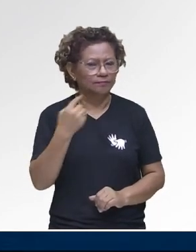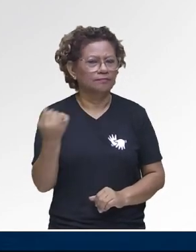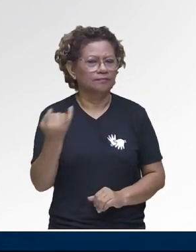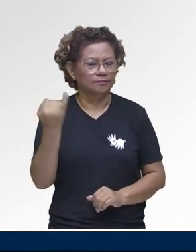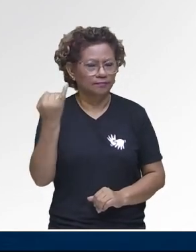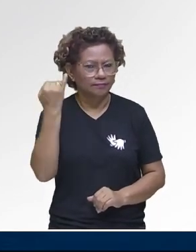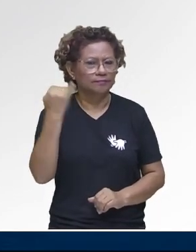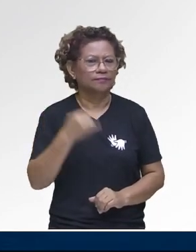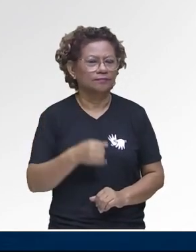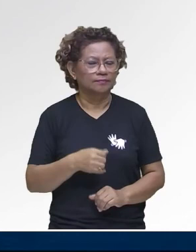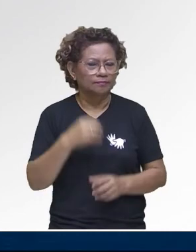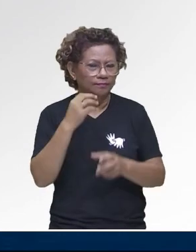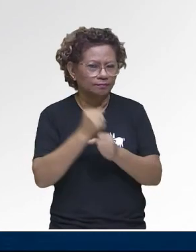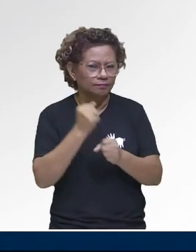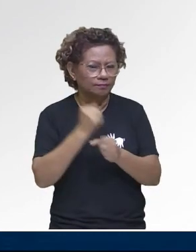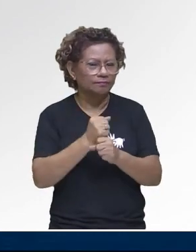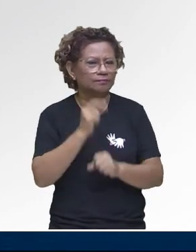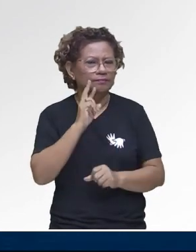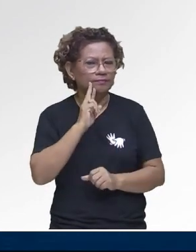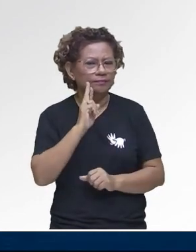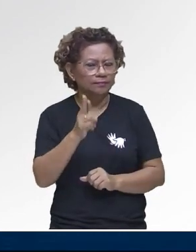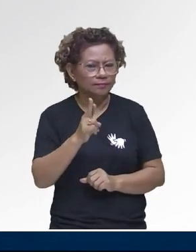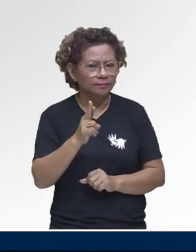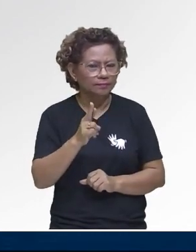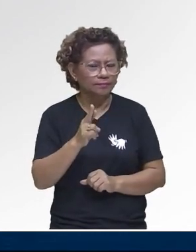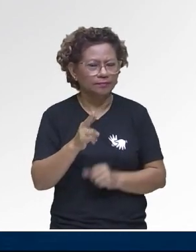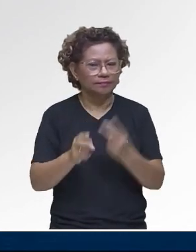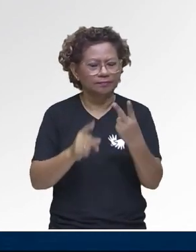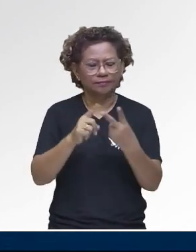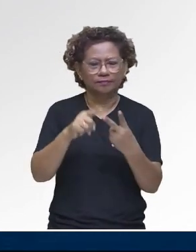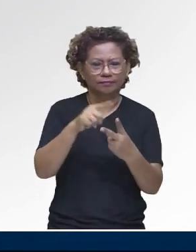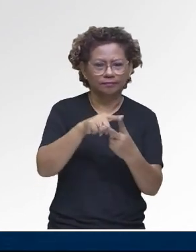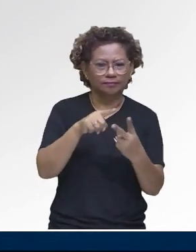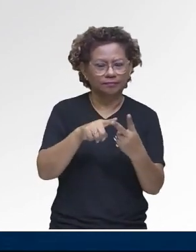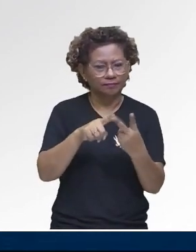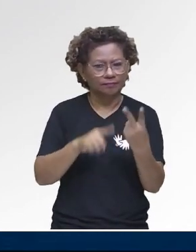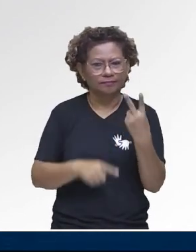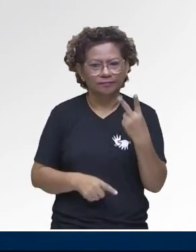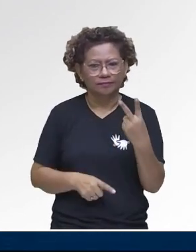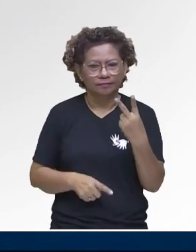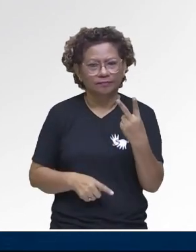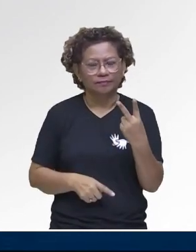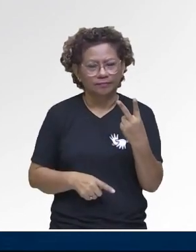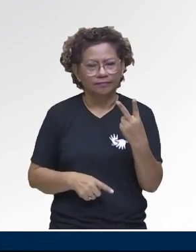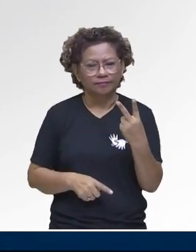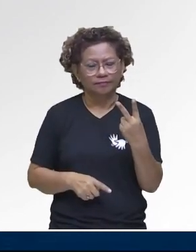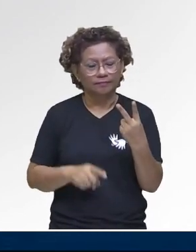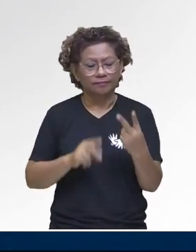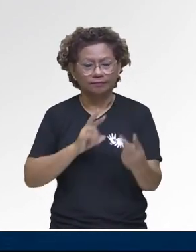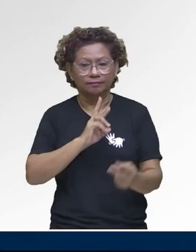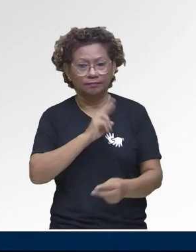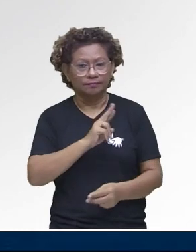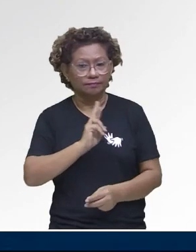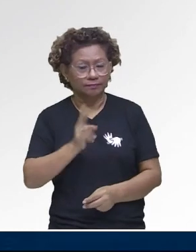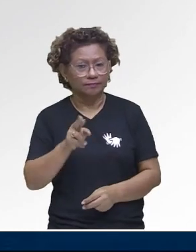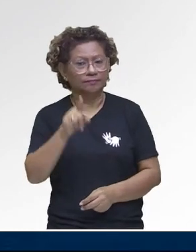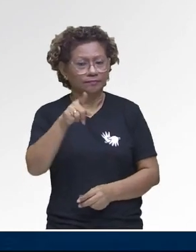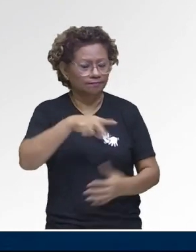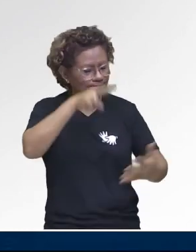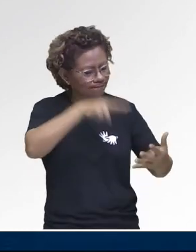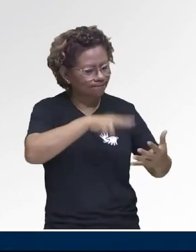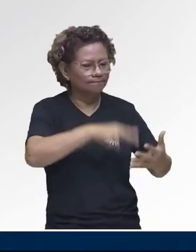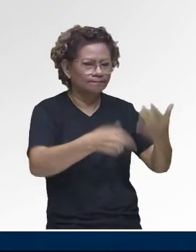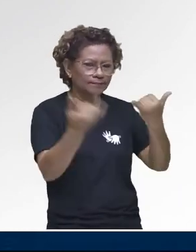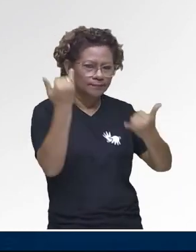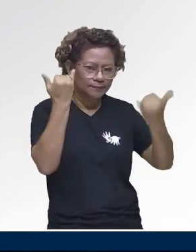simples, o cálculo de soma e subtração, mas a interpretação da situação problema é fundamental. Então, releiam novamente, né?